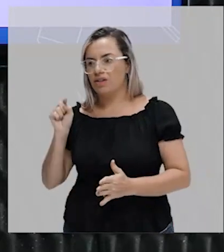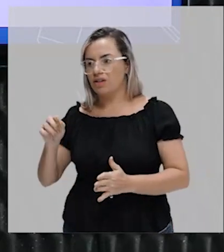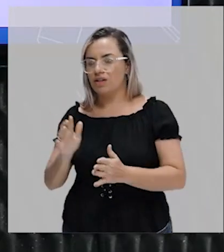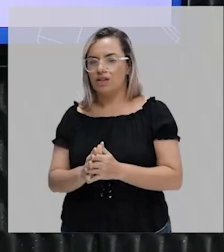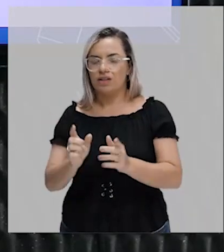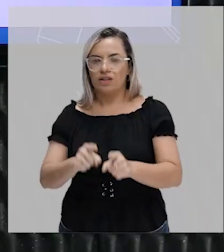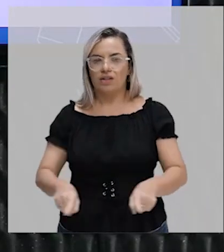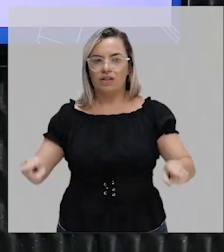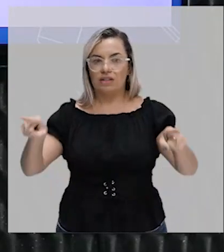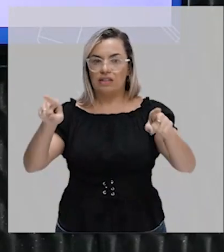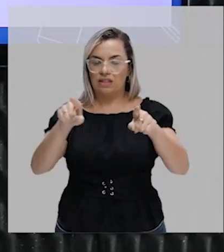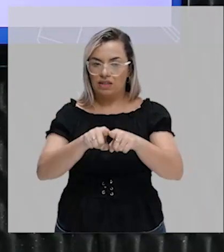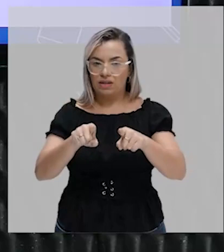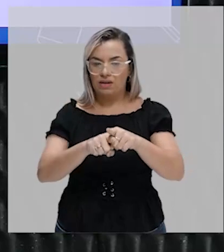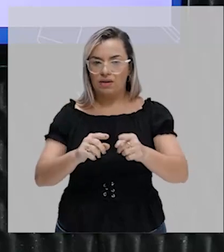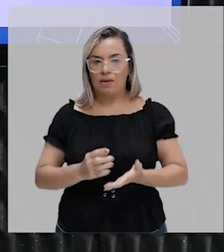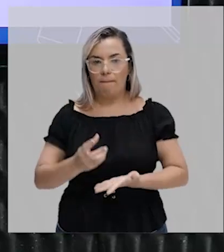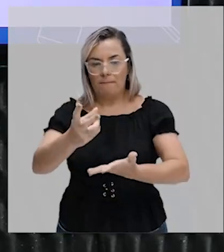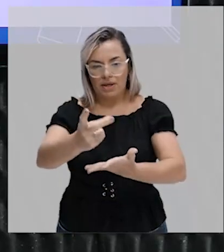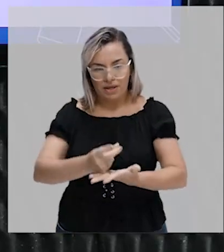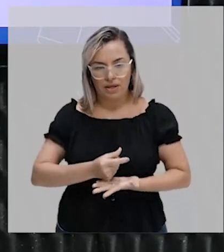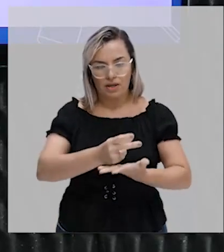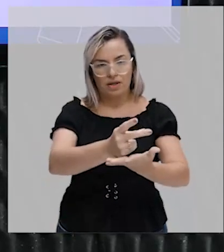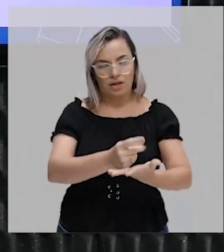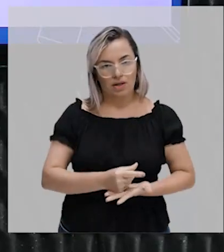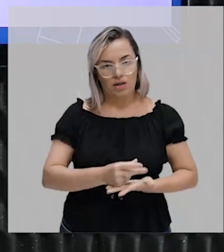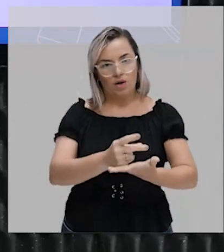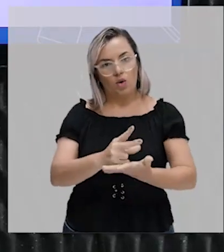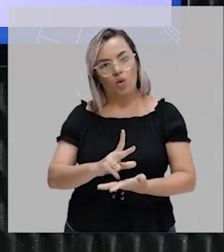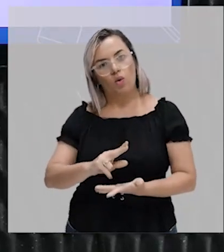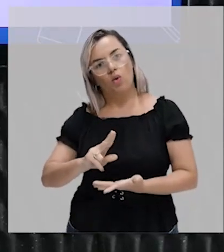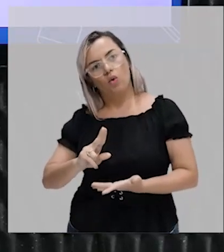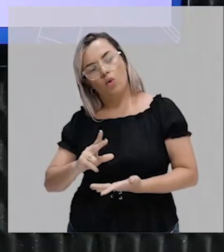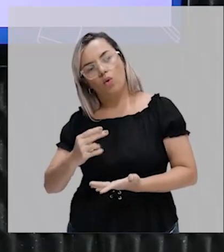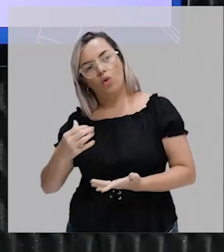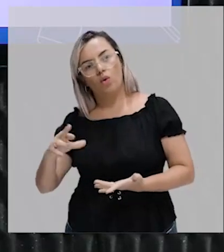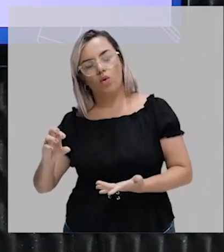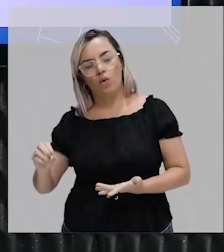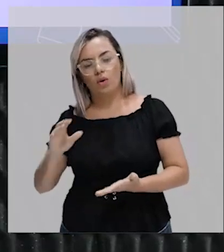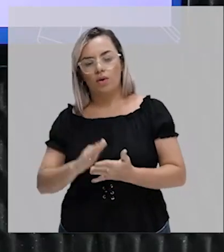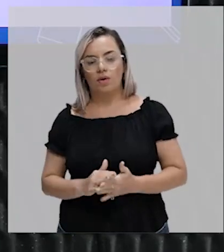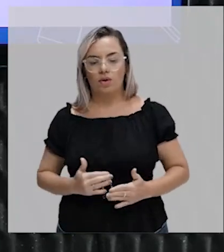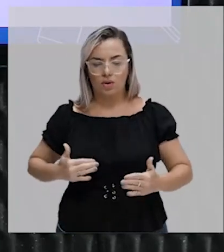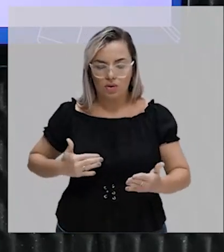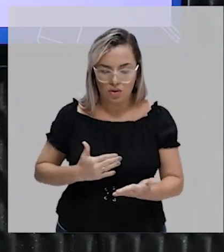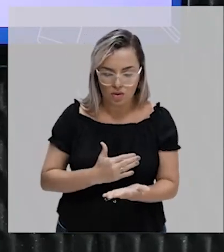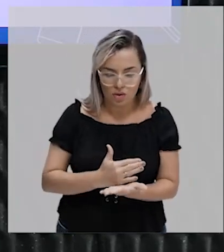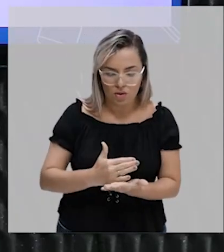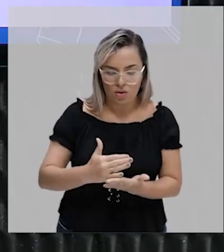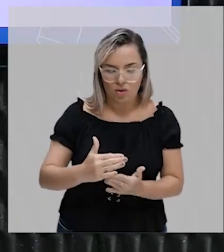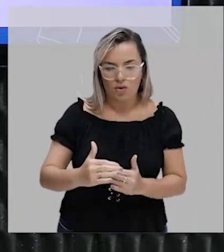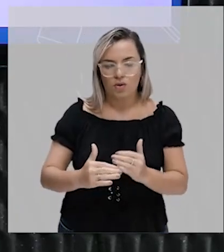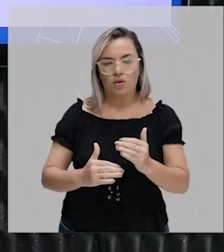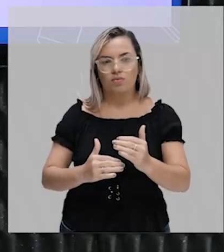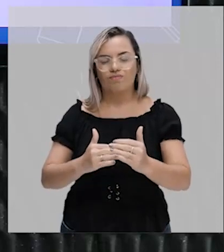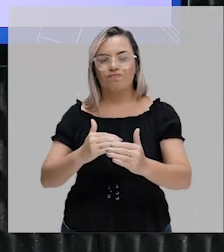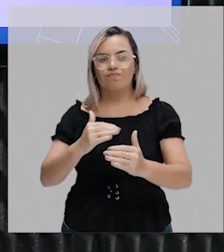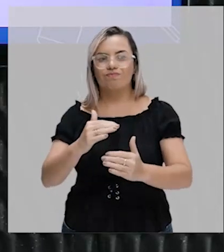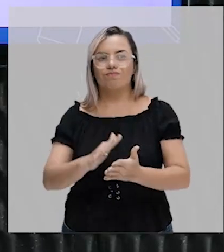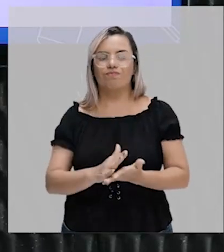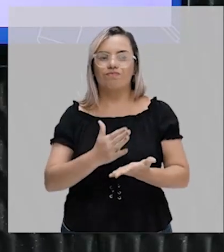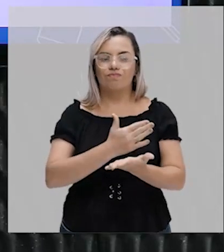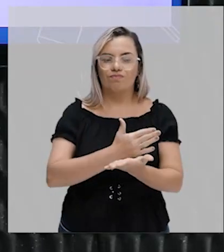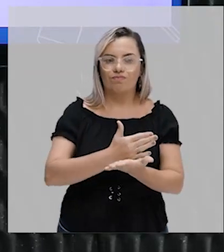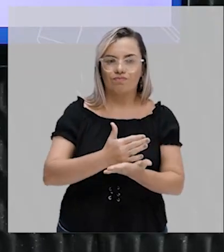lucro, galera, tá certo? E é a partir deste processo que a Revolução Verde começa a falhar no seu